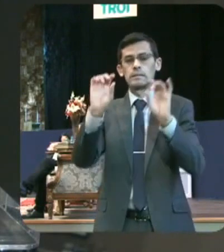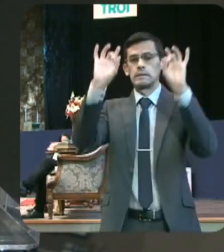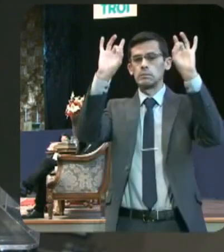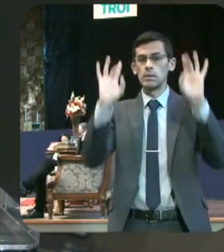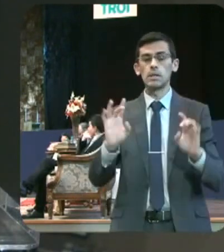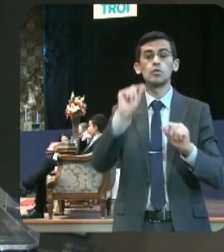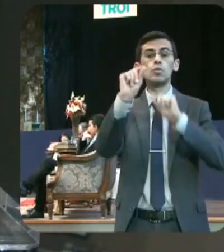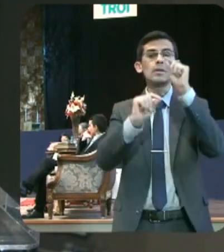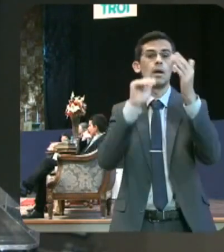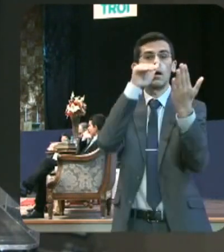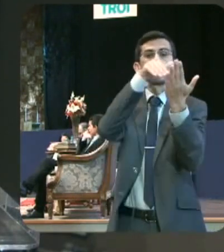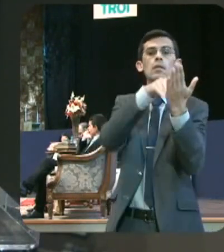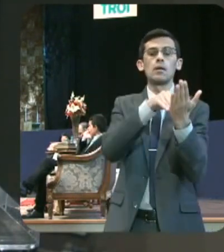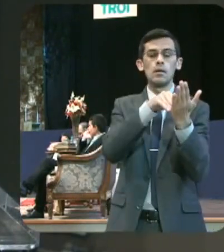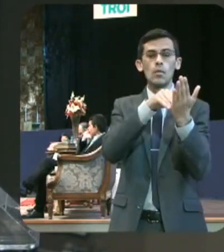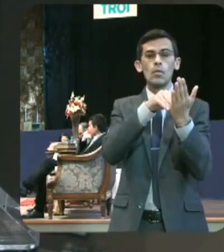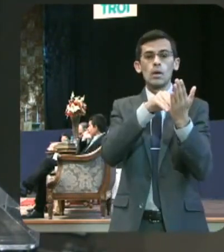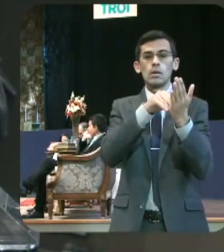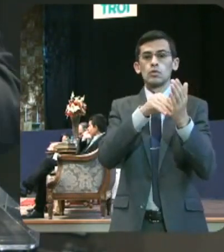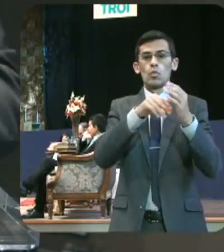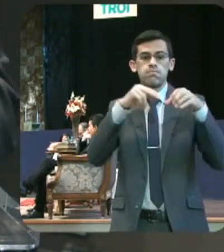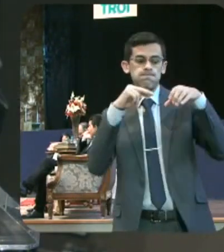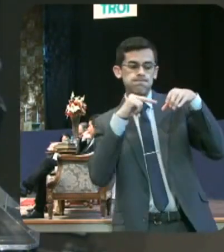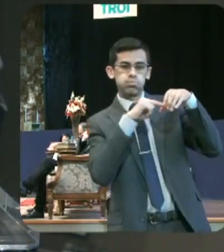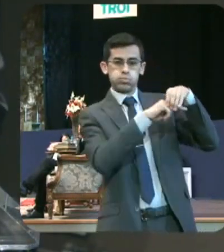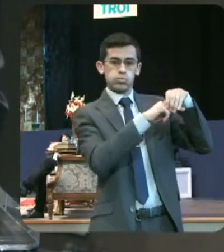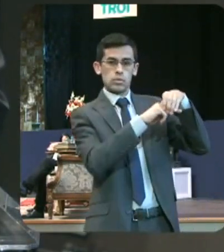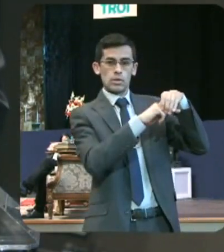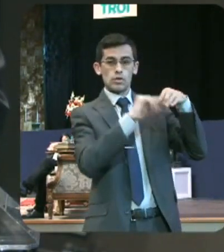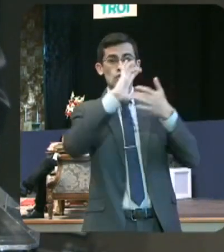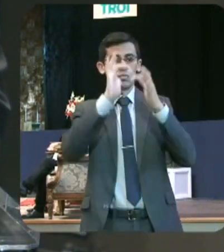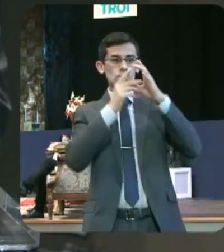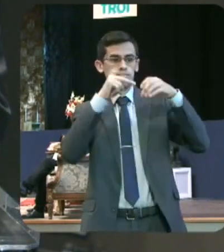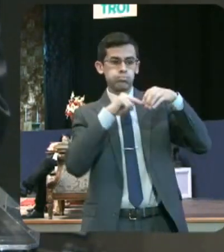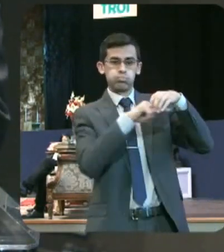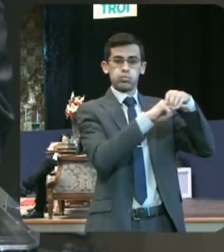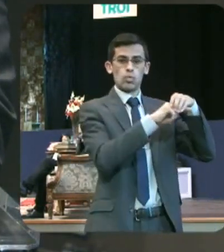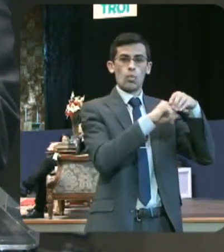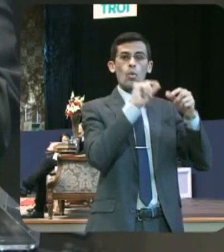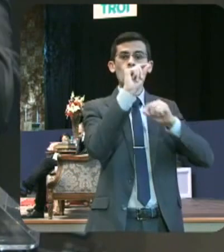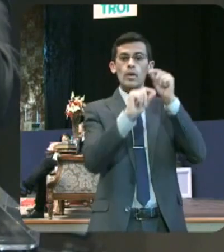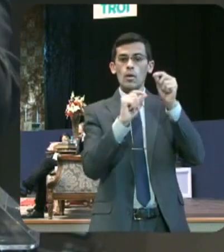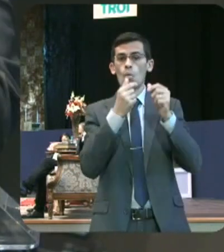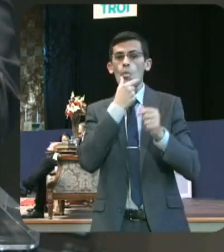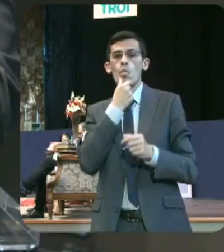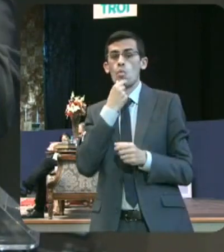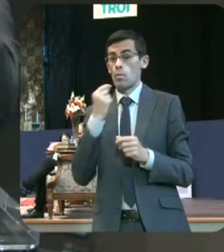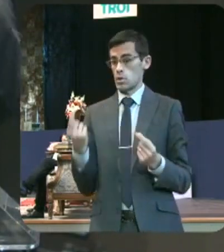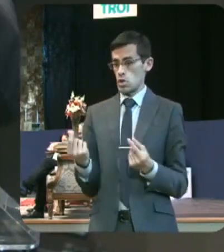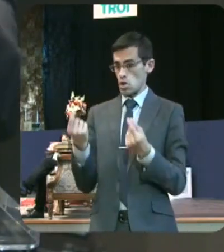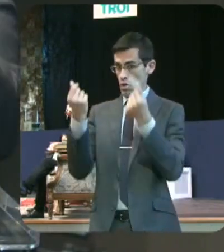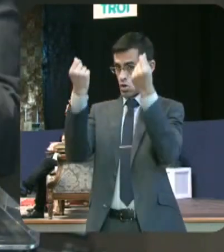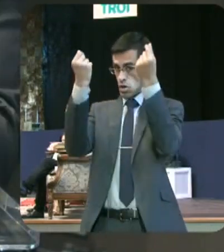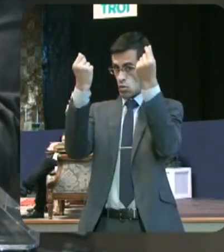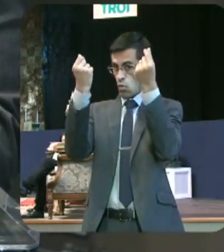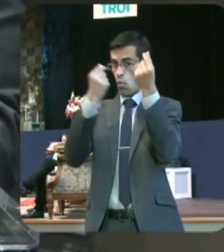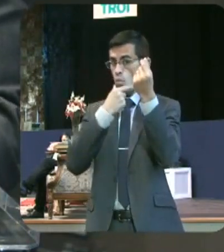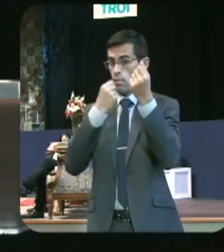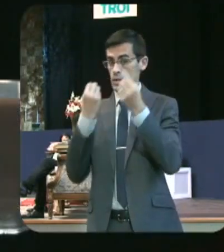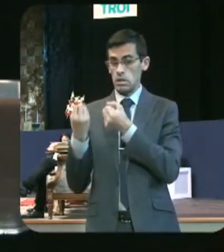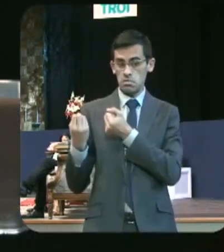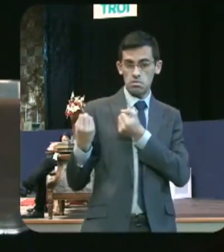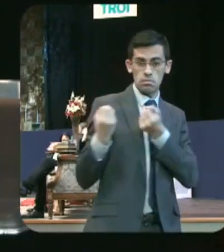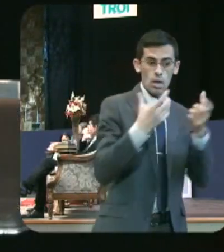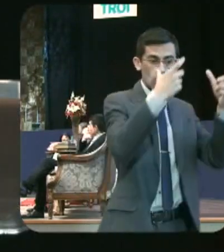né? Até o túmulo de Jesus, né, que foi oferecido por um homem rico, José de